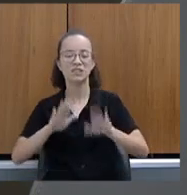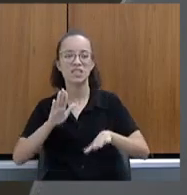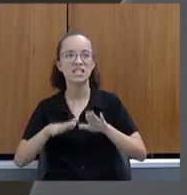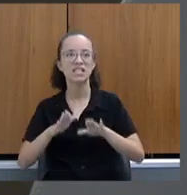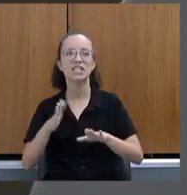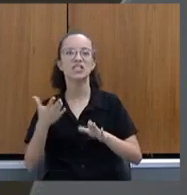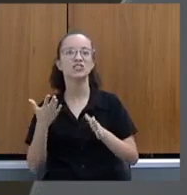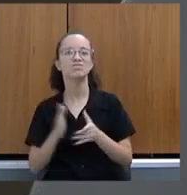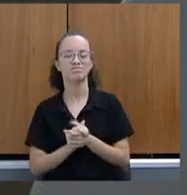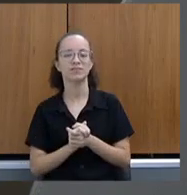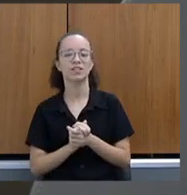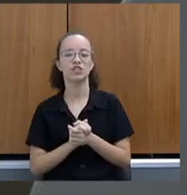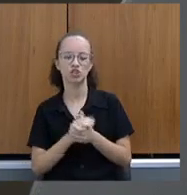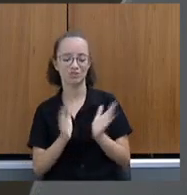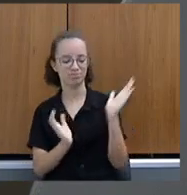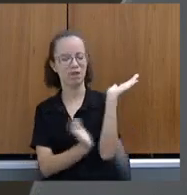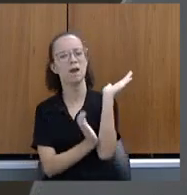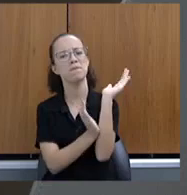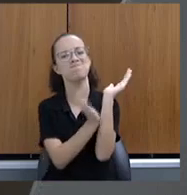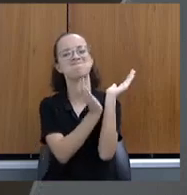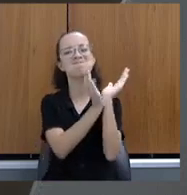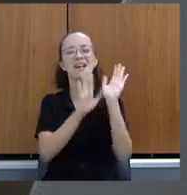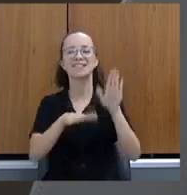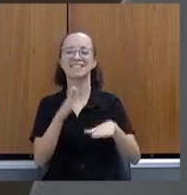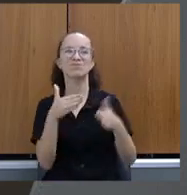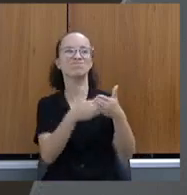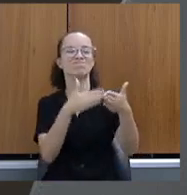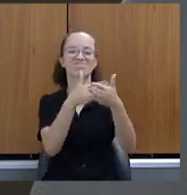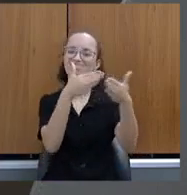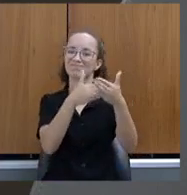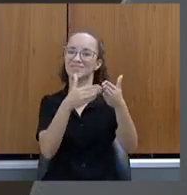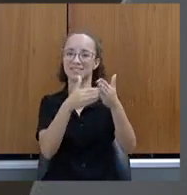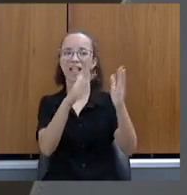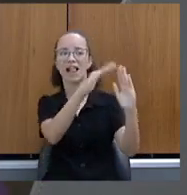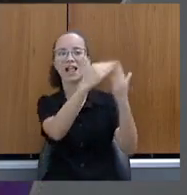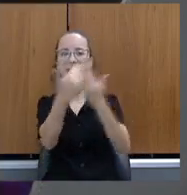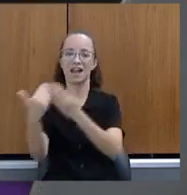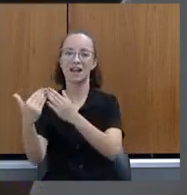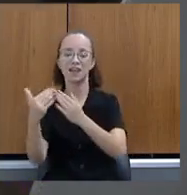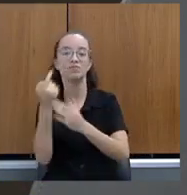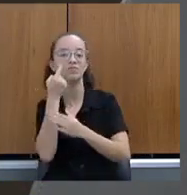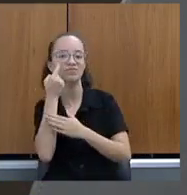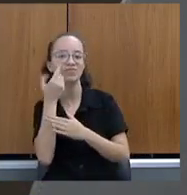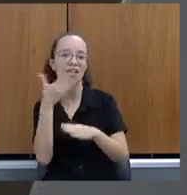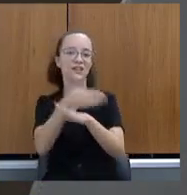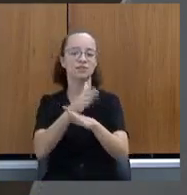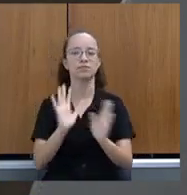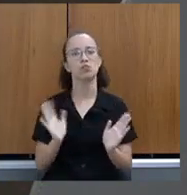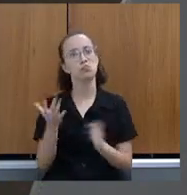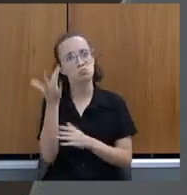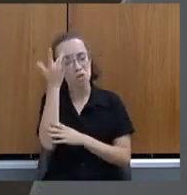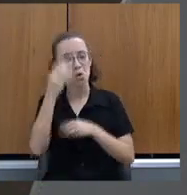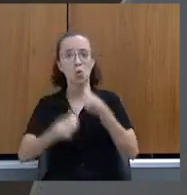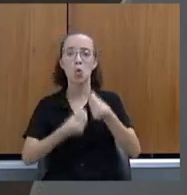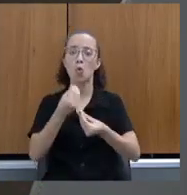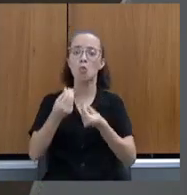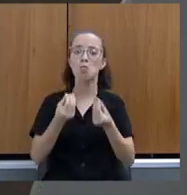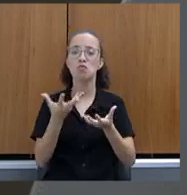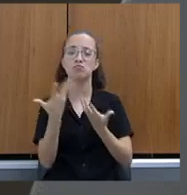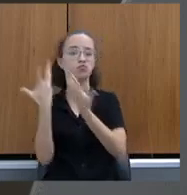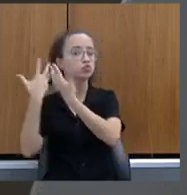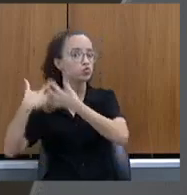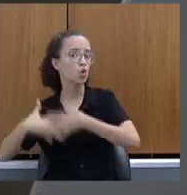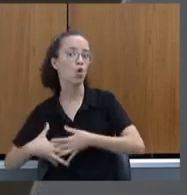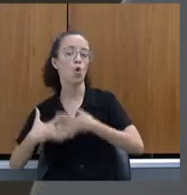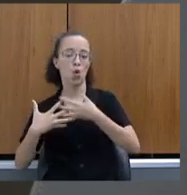burocratização dificulta o acesso dessas comunidades Então eu não sei como é que foi um processo de mobilização dos terreiros mas que a gente pensa